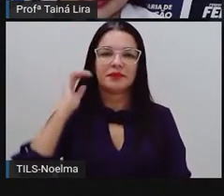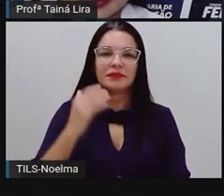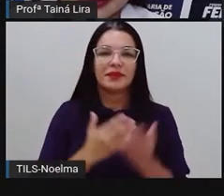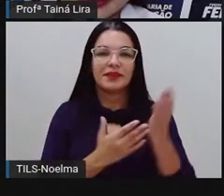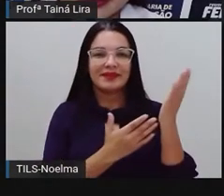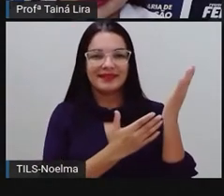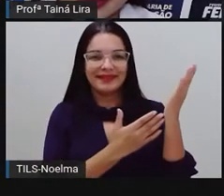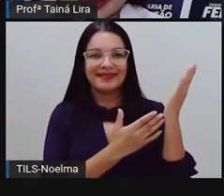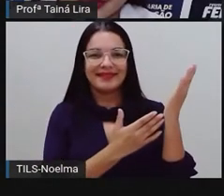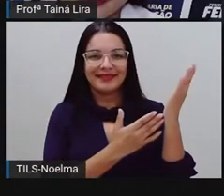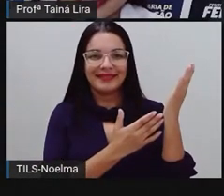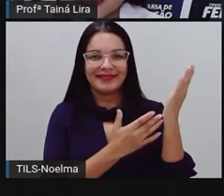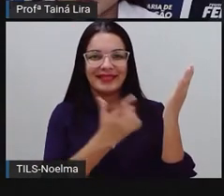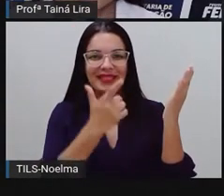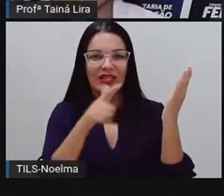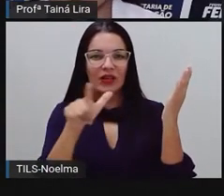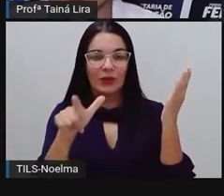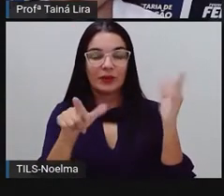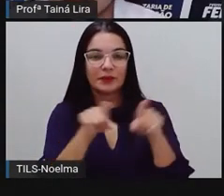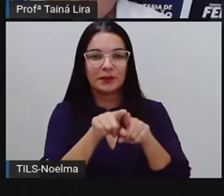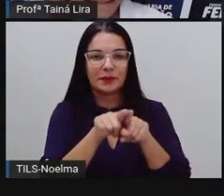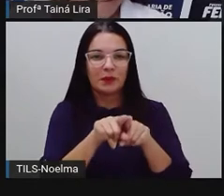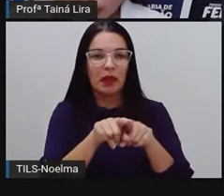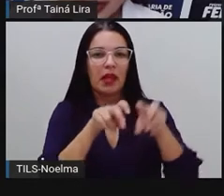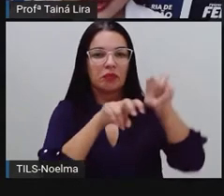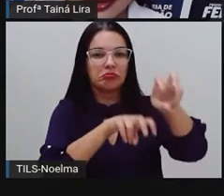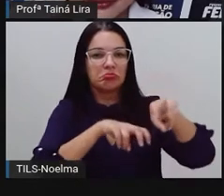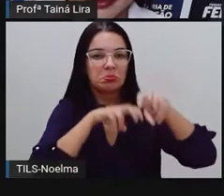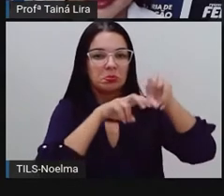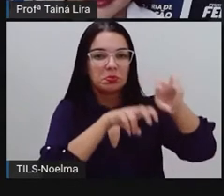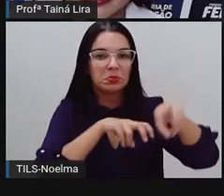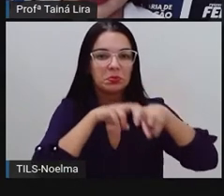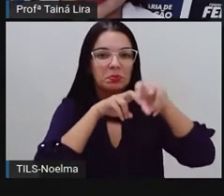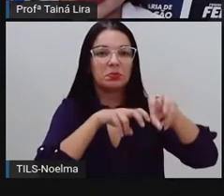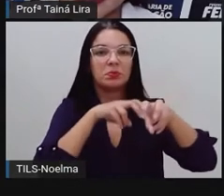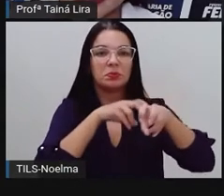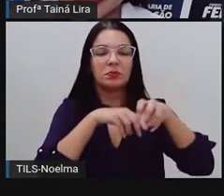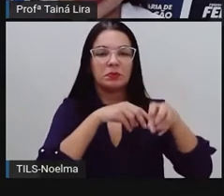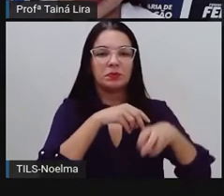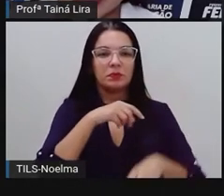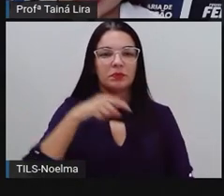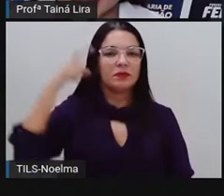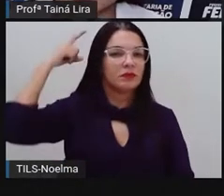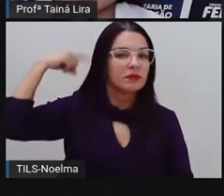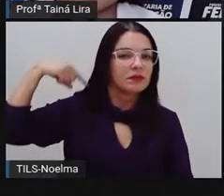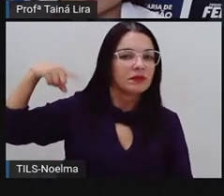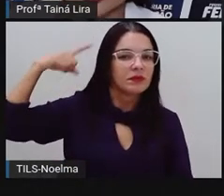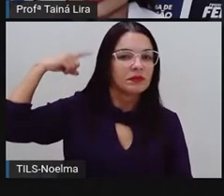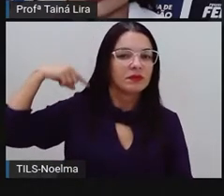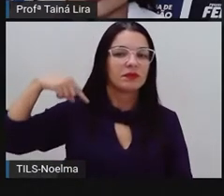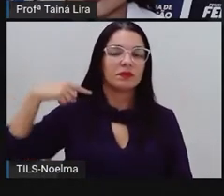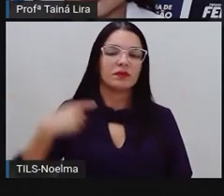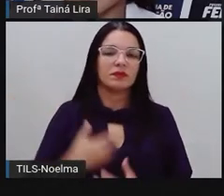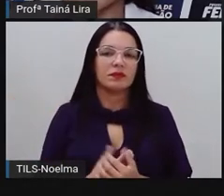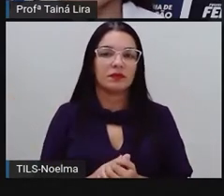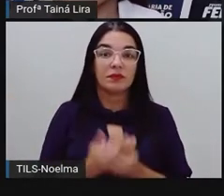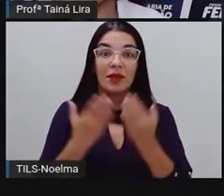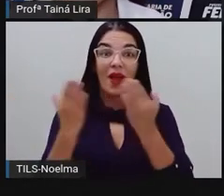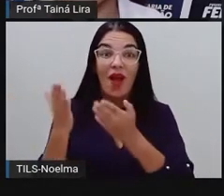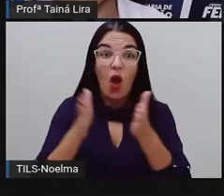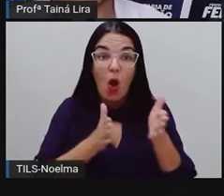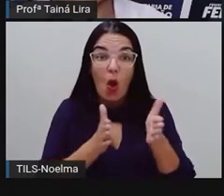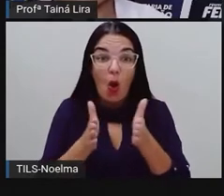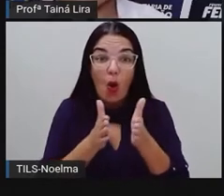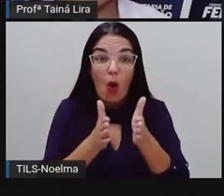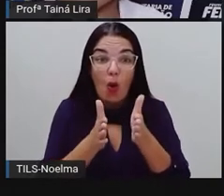e olha lá a criação aí de cabrar aqui tá mostrando Olha lá